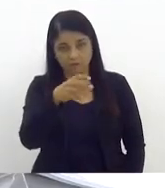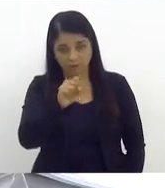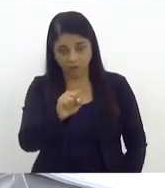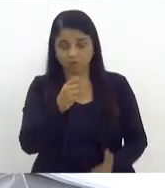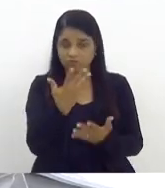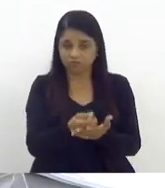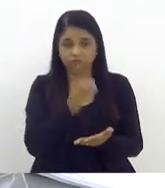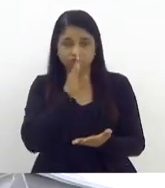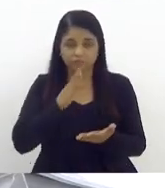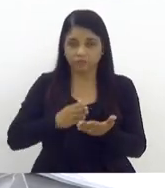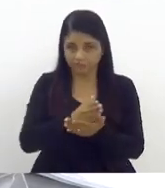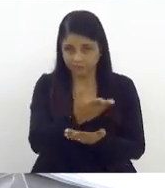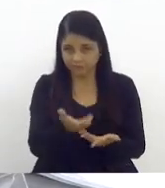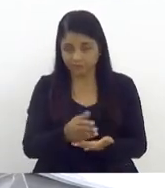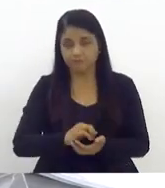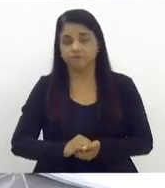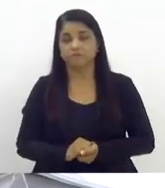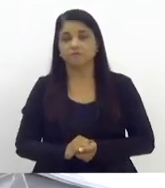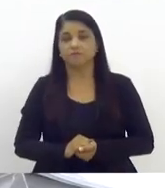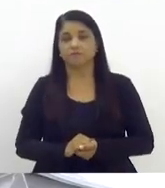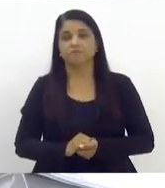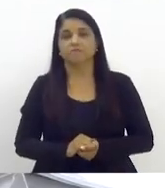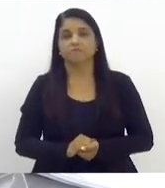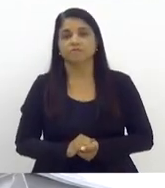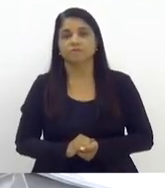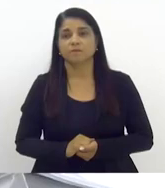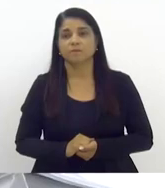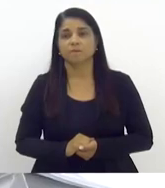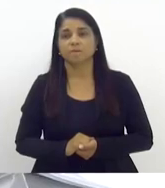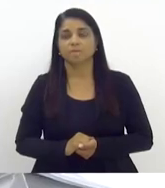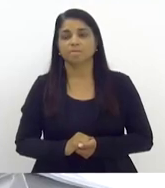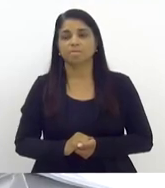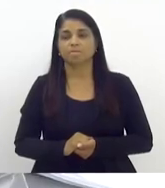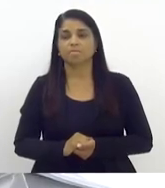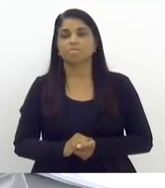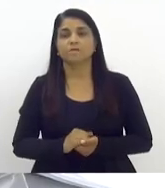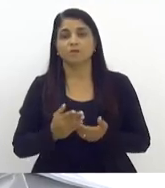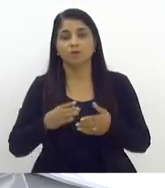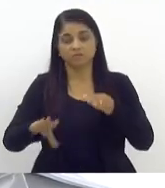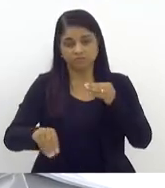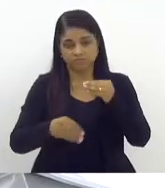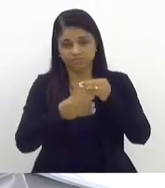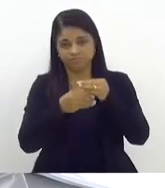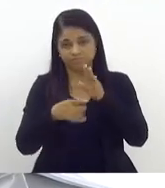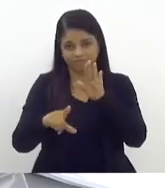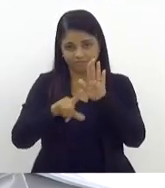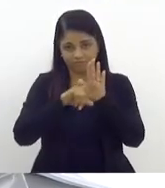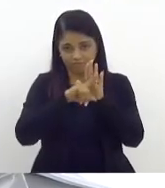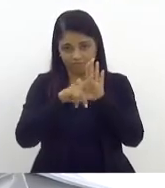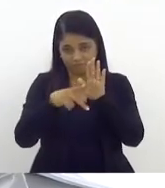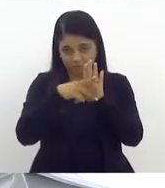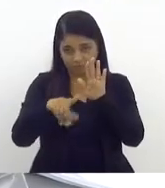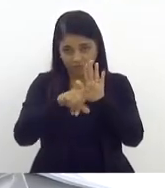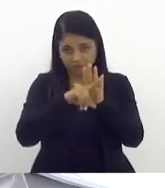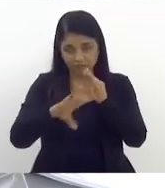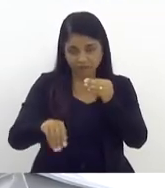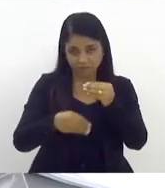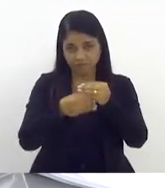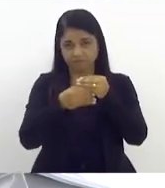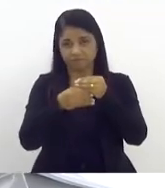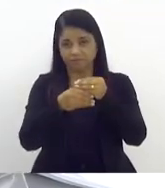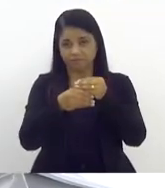Aprovado. Passo agora aos projetos em anexação. Seguindo a mesma lógica, para a gente